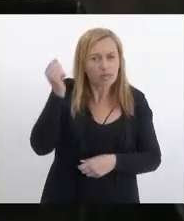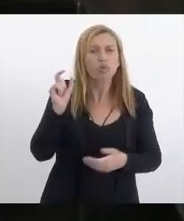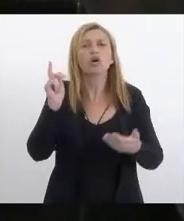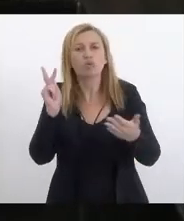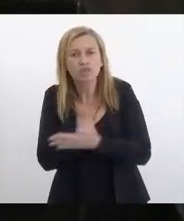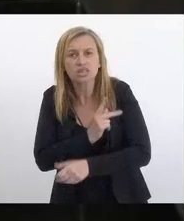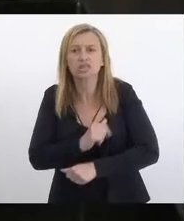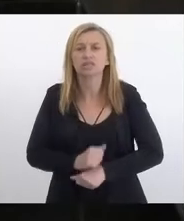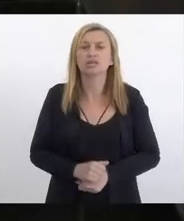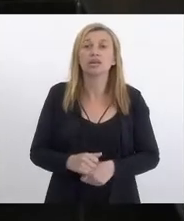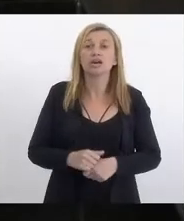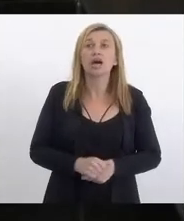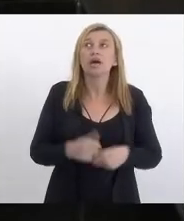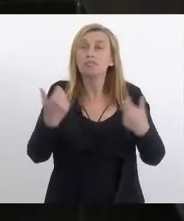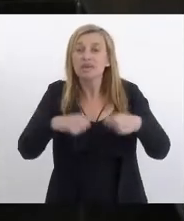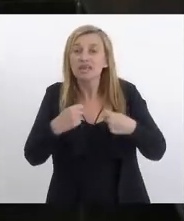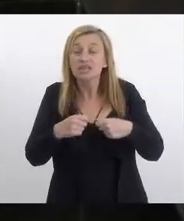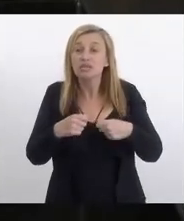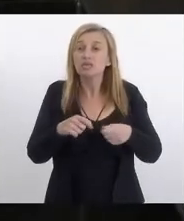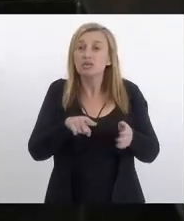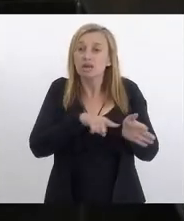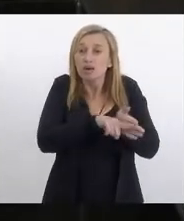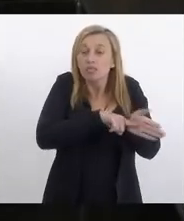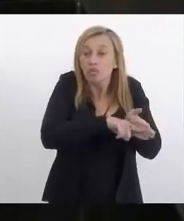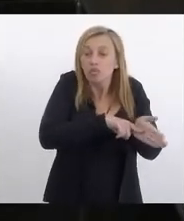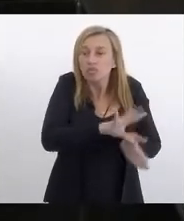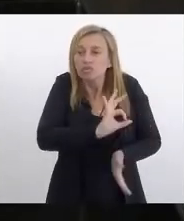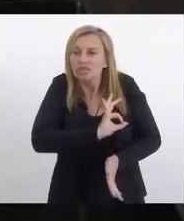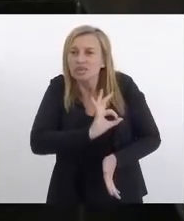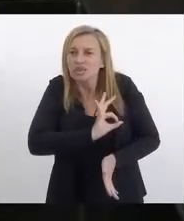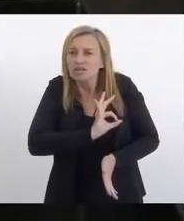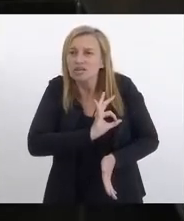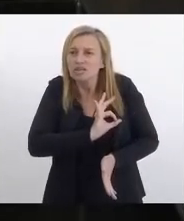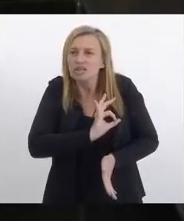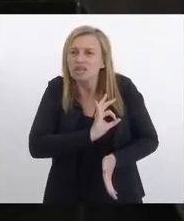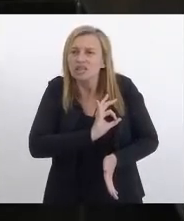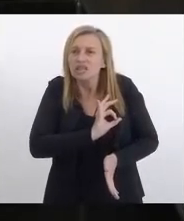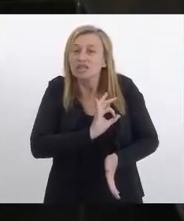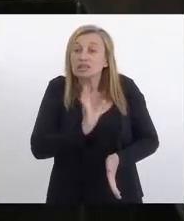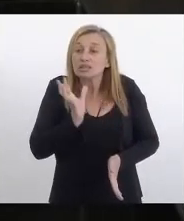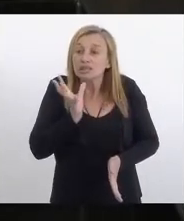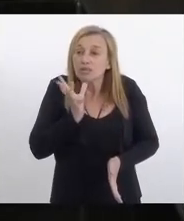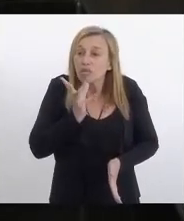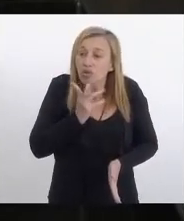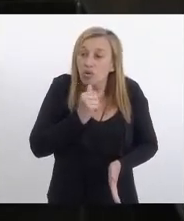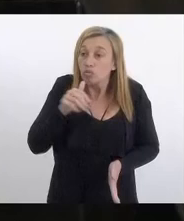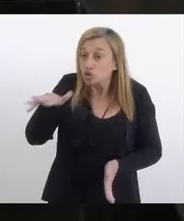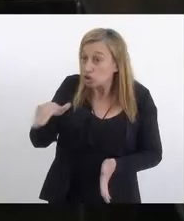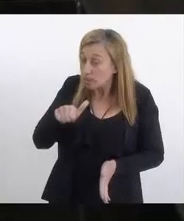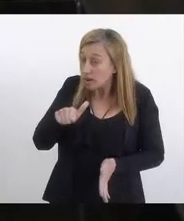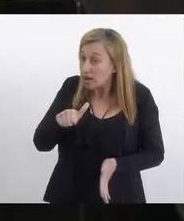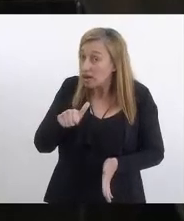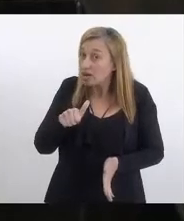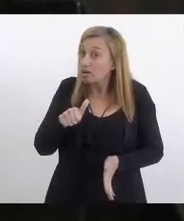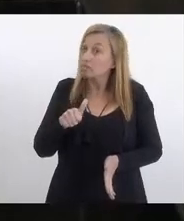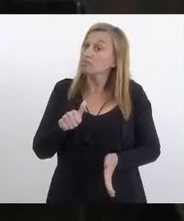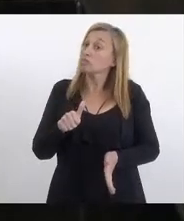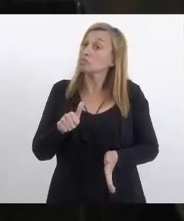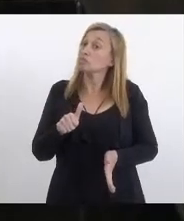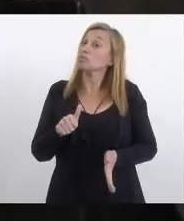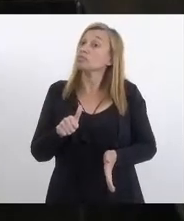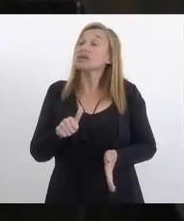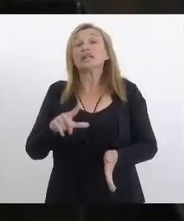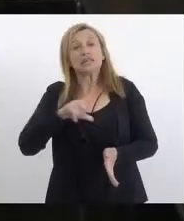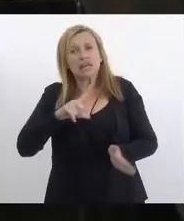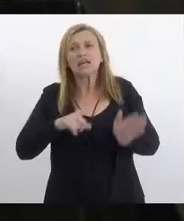aconteceu, é preciso que a perícia, embora tardiamente acionada, e isso compromete demais, tem lei, inclusive,